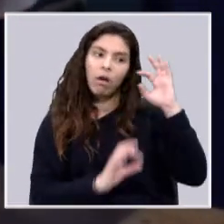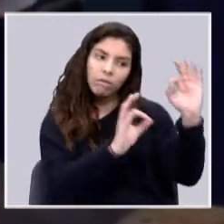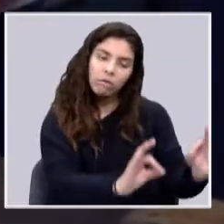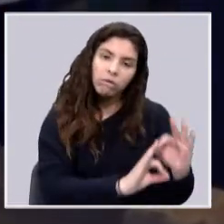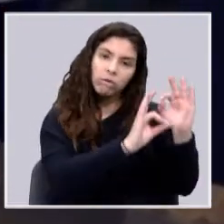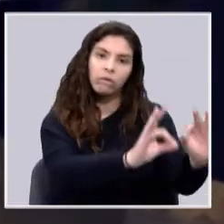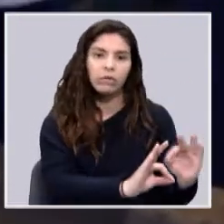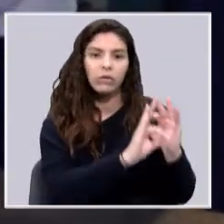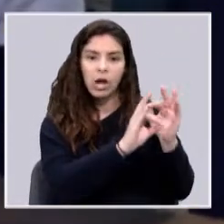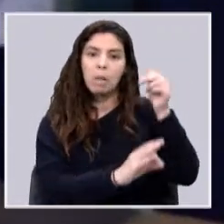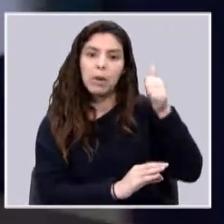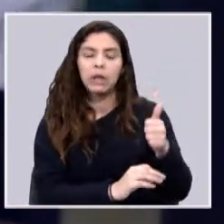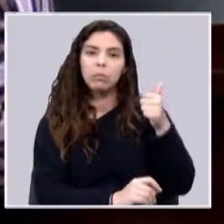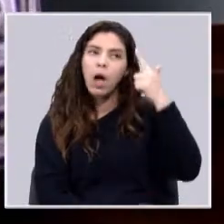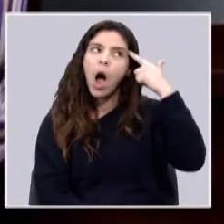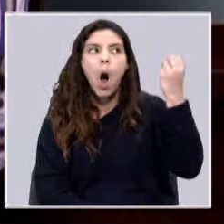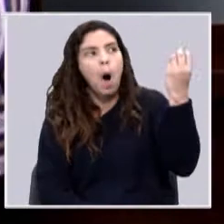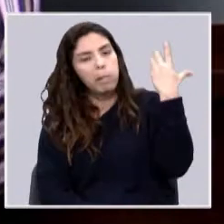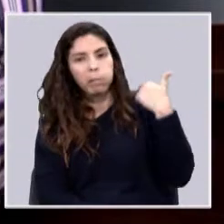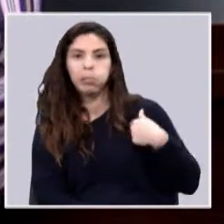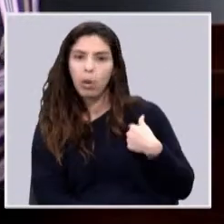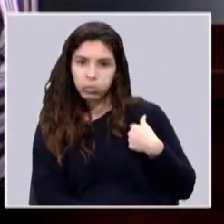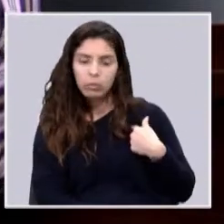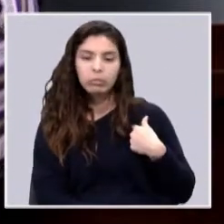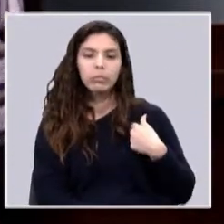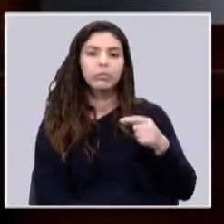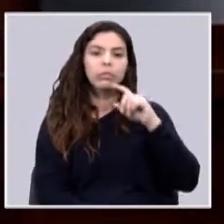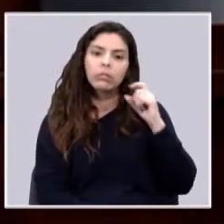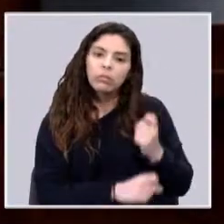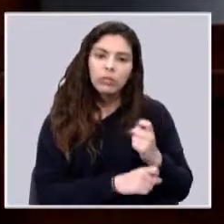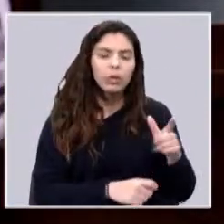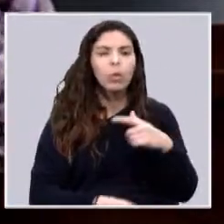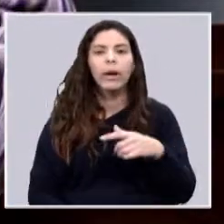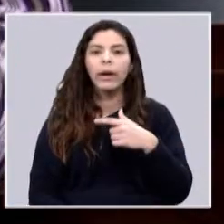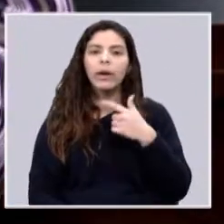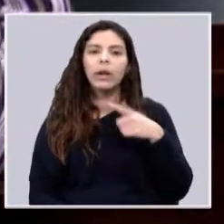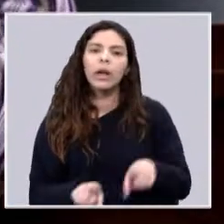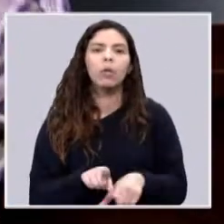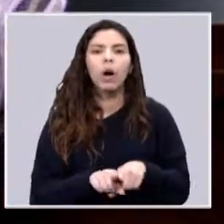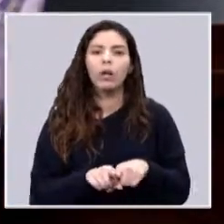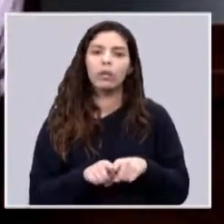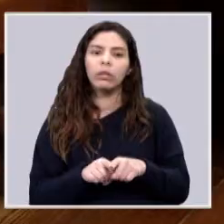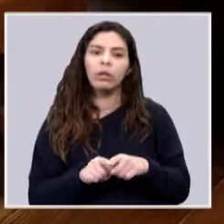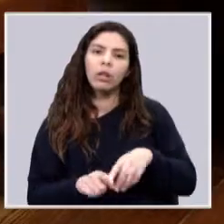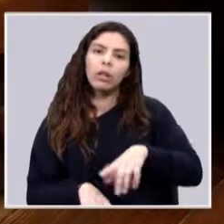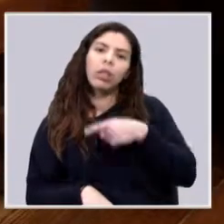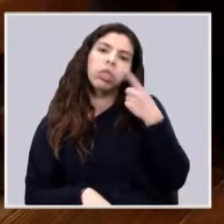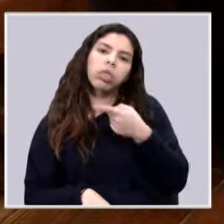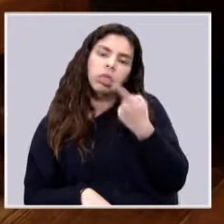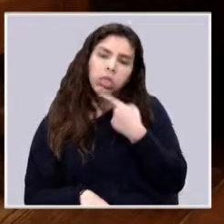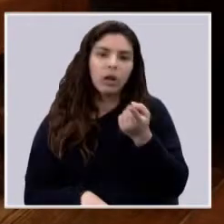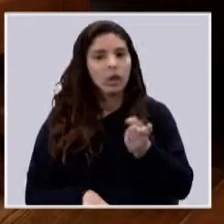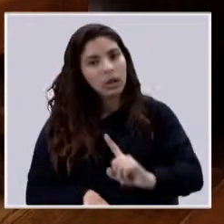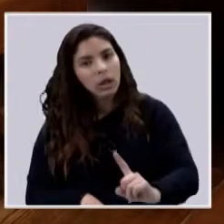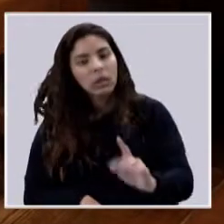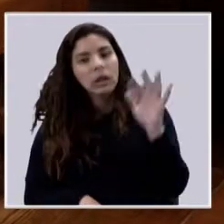função de educação e de consciencialização do público à séria, que não seja só conversa, não é? Não seja só violino.